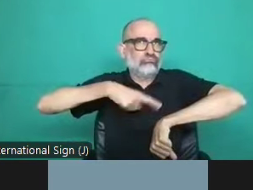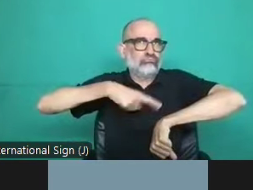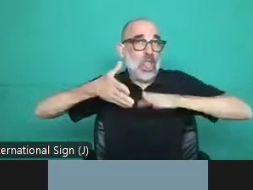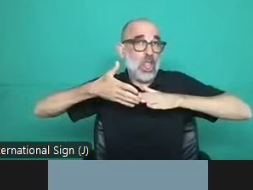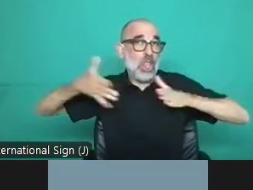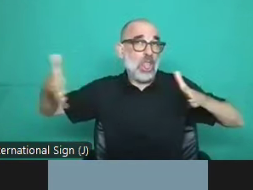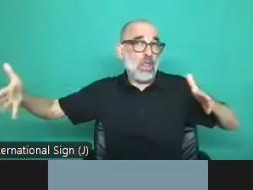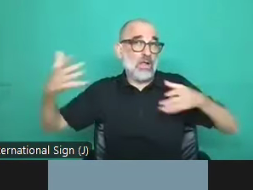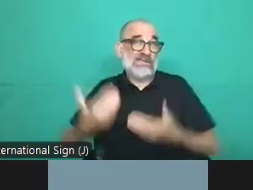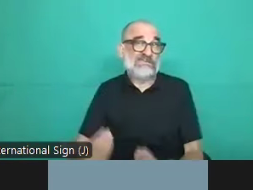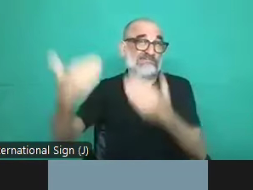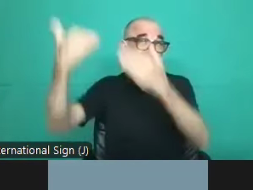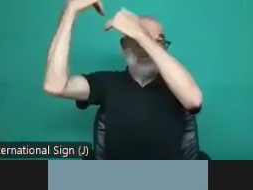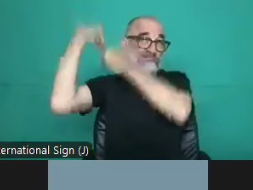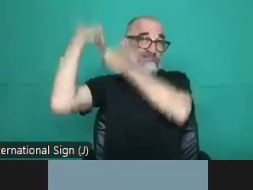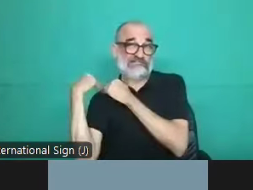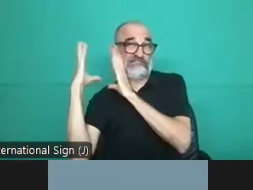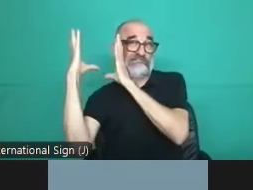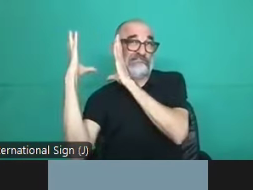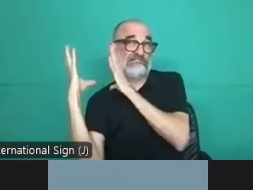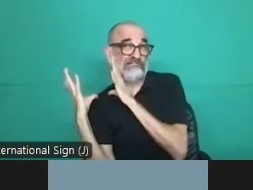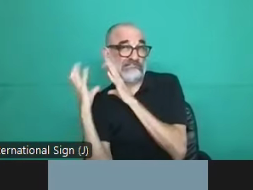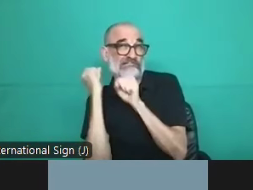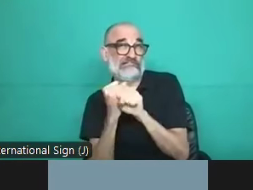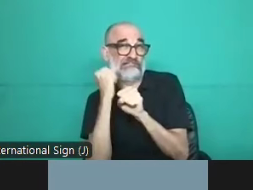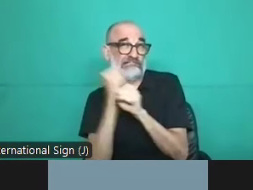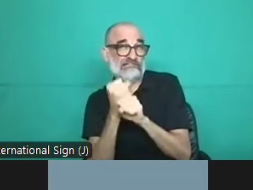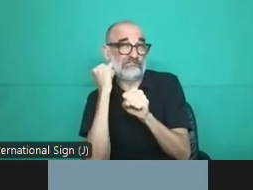estamos mirando y estamos incrementada pelo constatando en muchas déficit partes de que nuestro já continente.